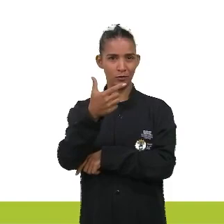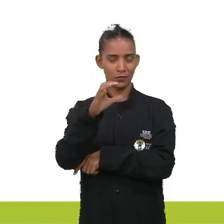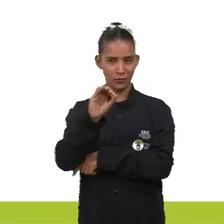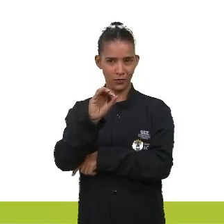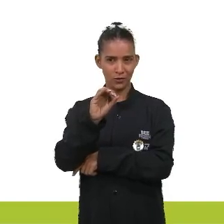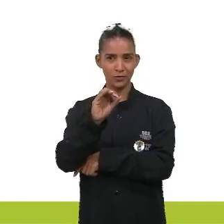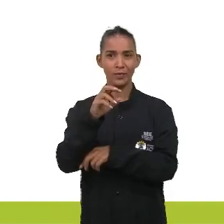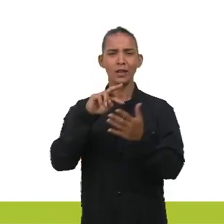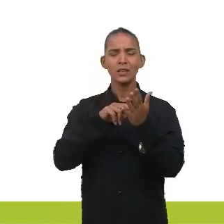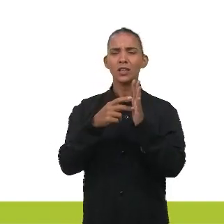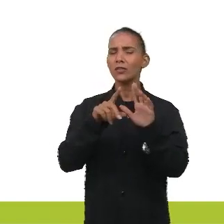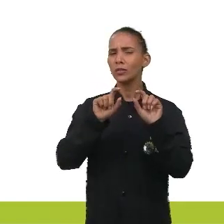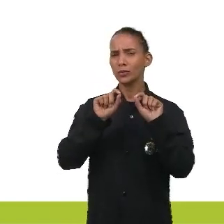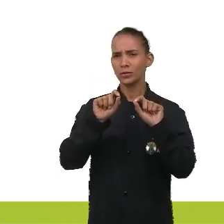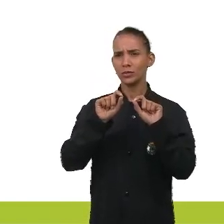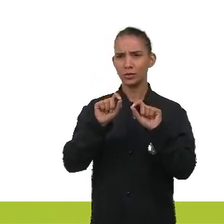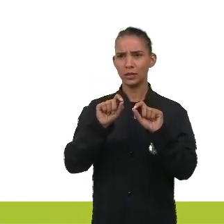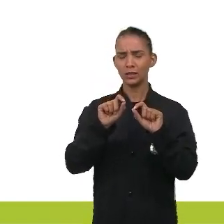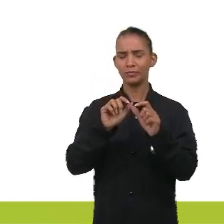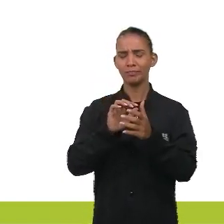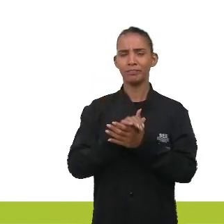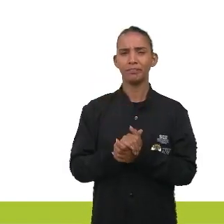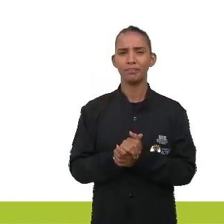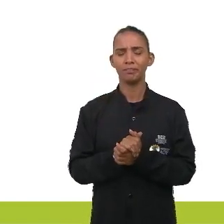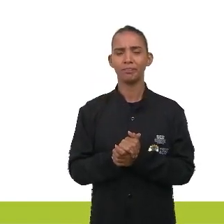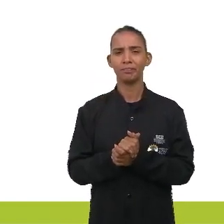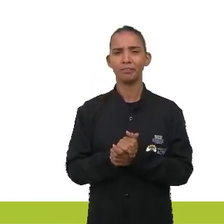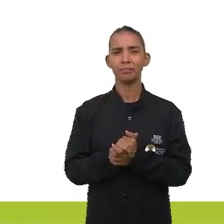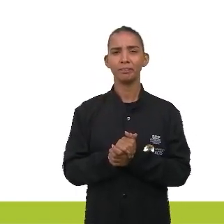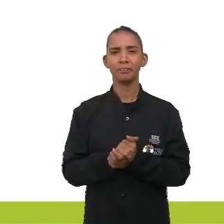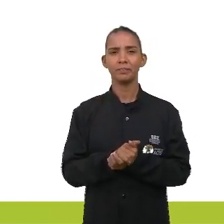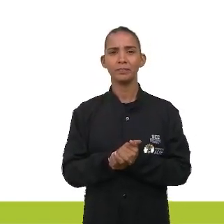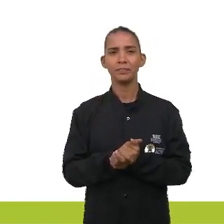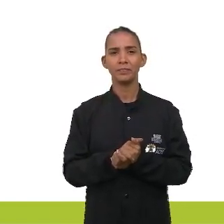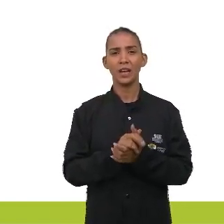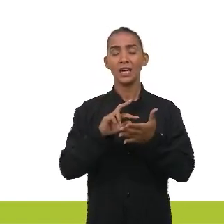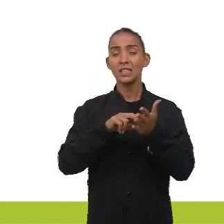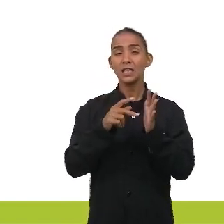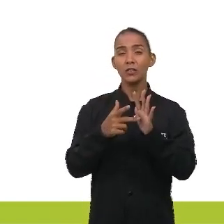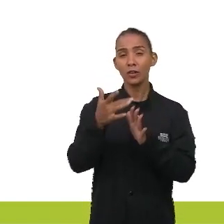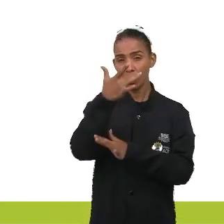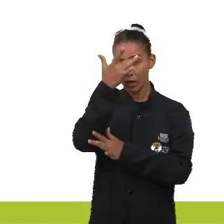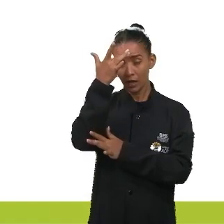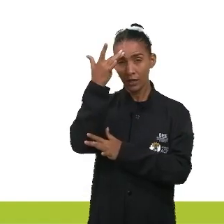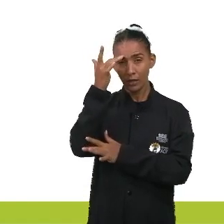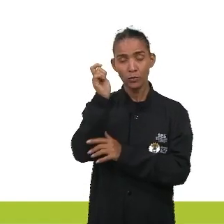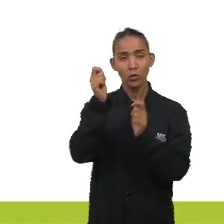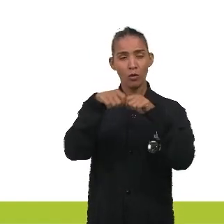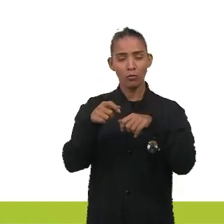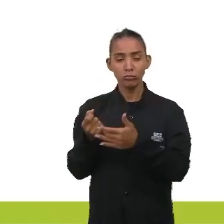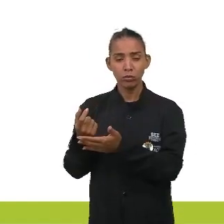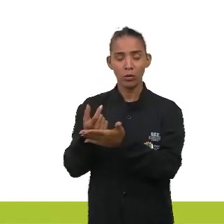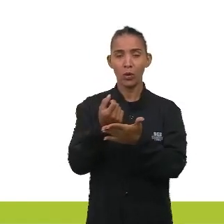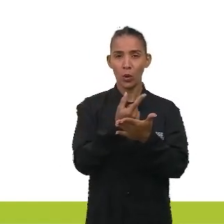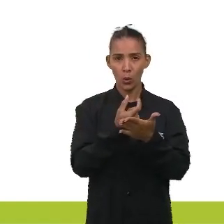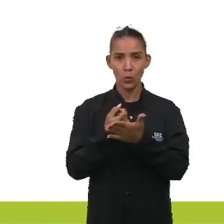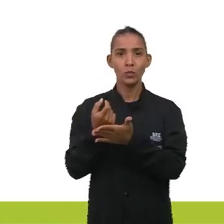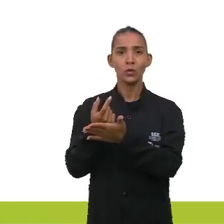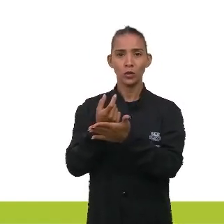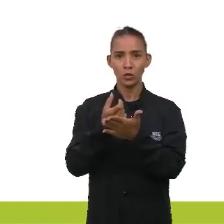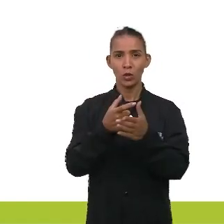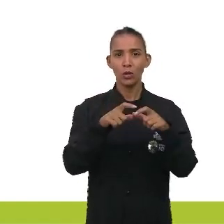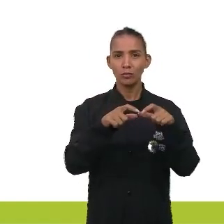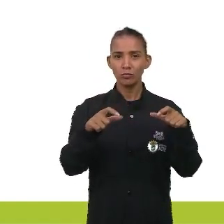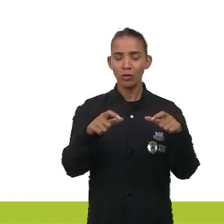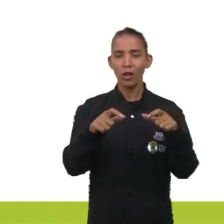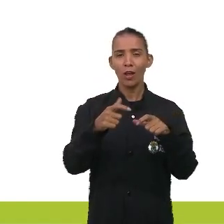O que significa isso? Que o cliente pode comprar essas barras de chocolates de